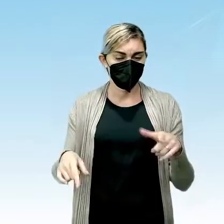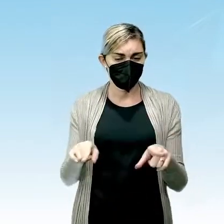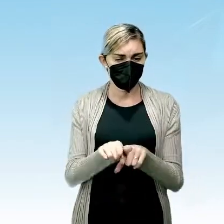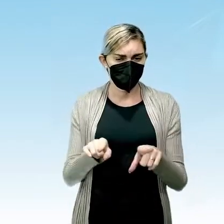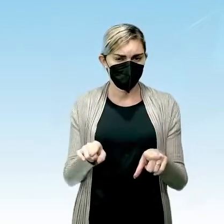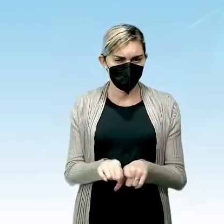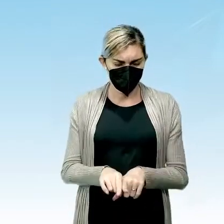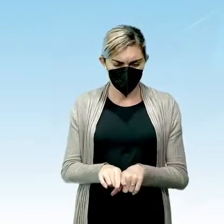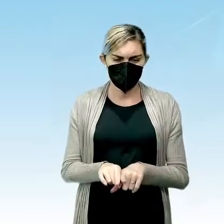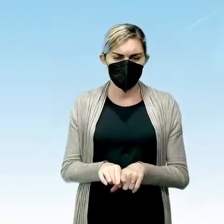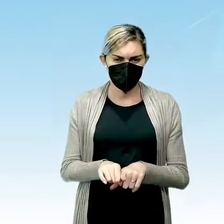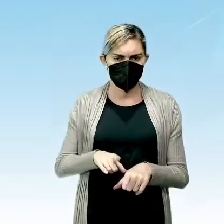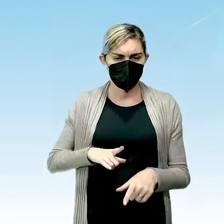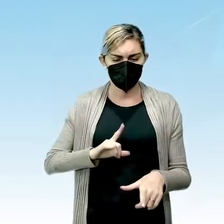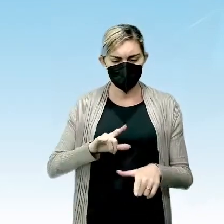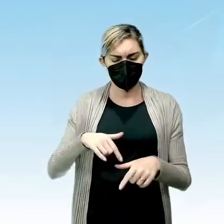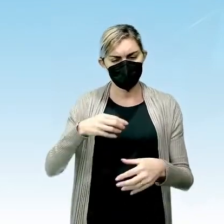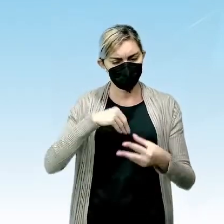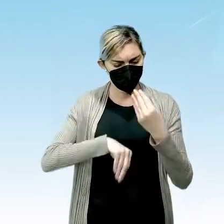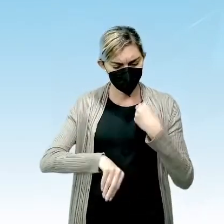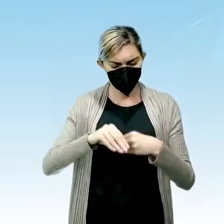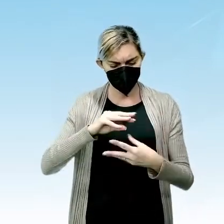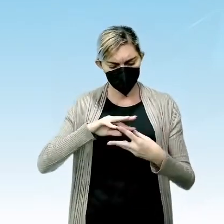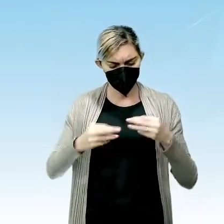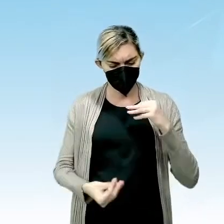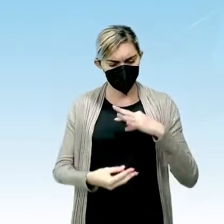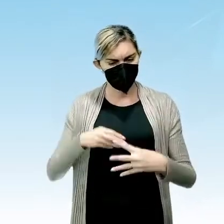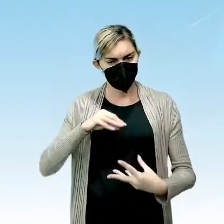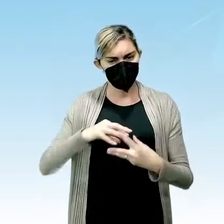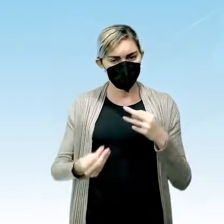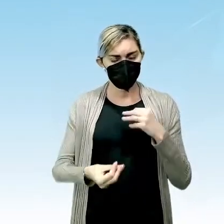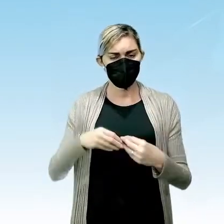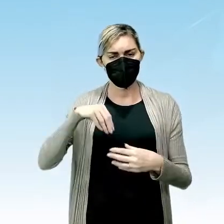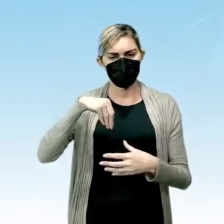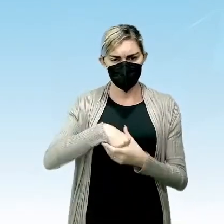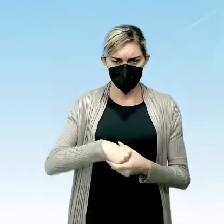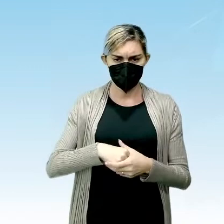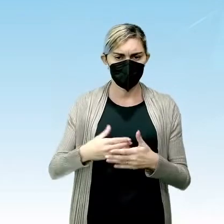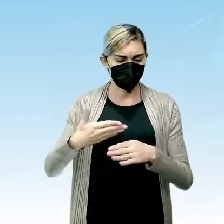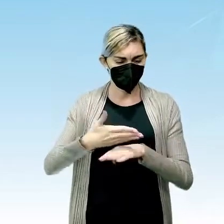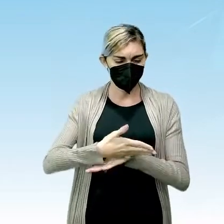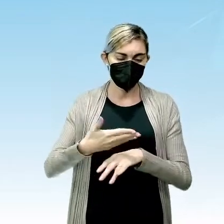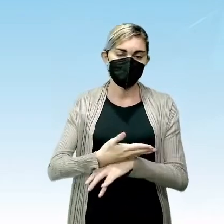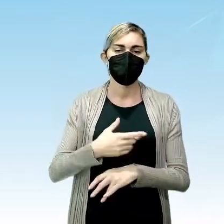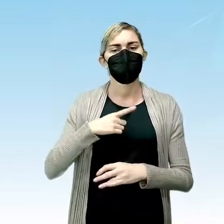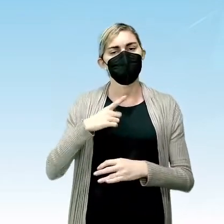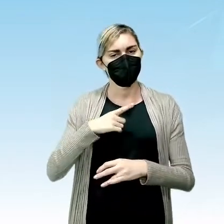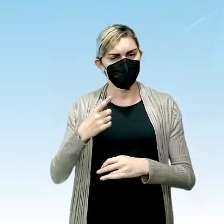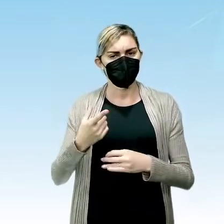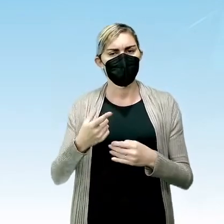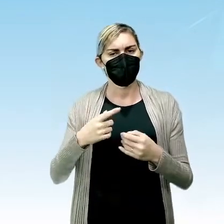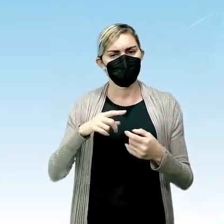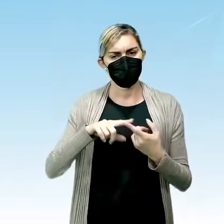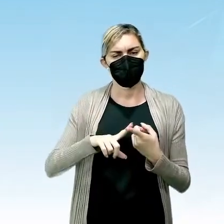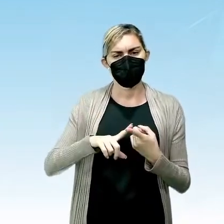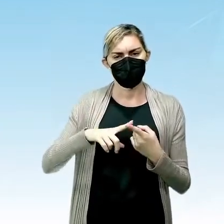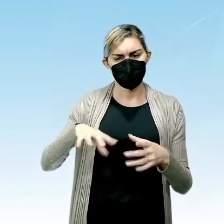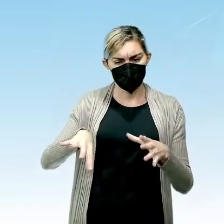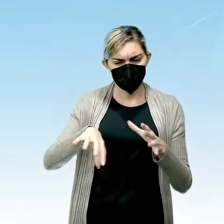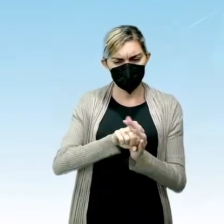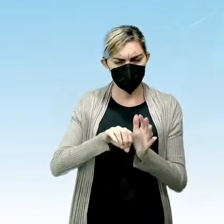atuar digerindo os organismos que são invasores. Eles vão ser fagocitados